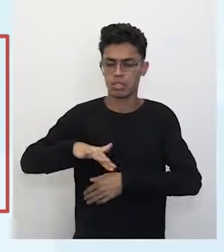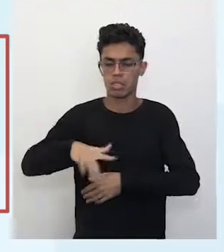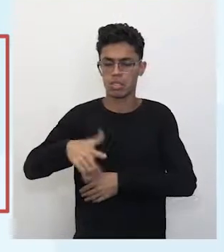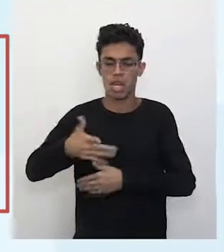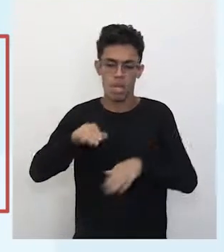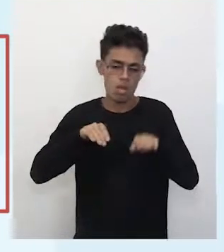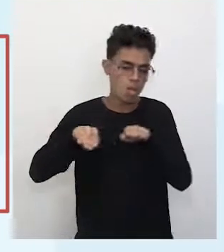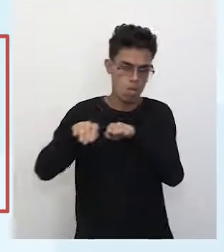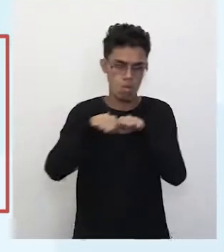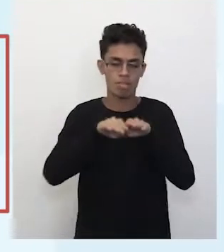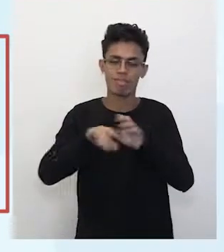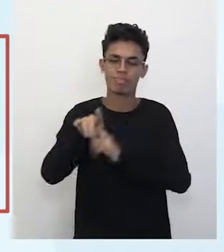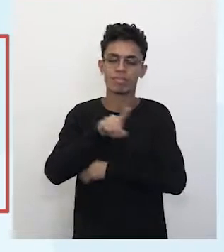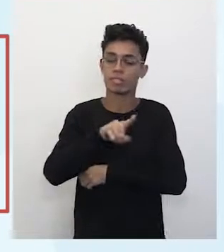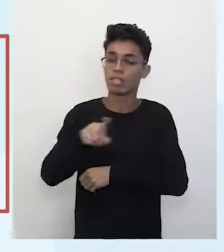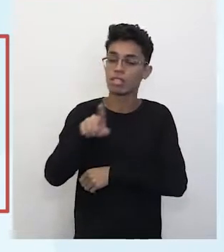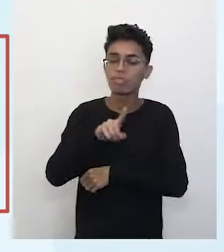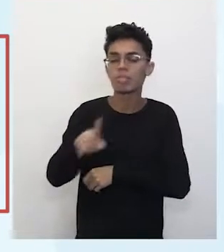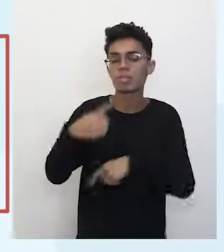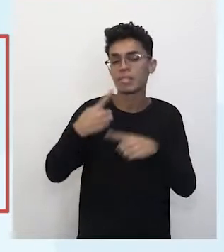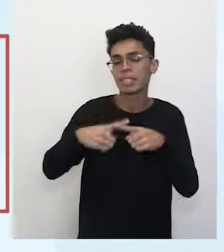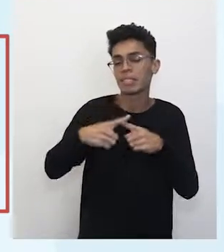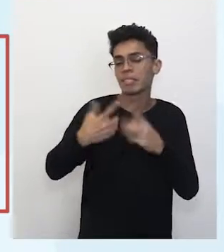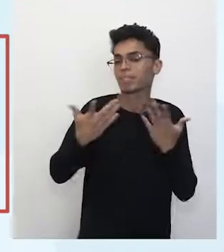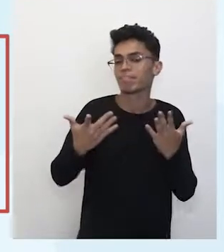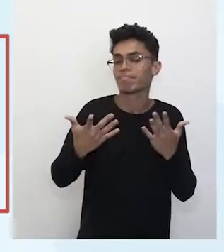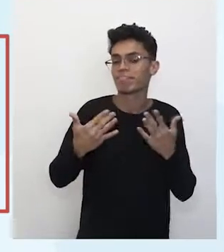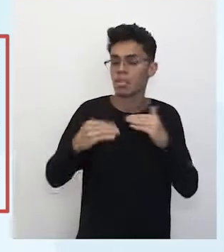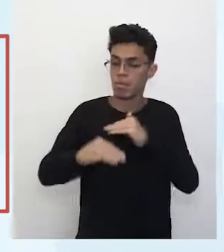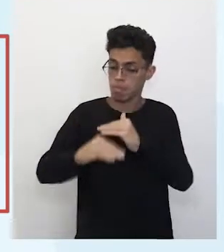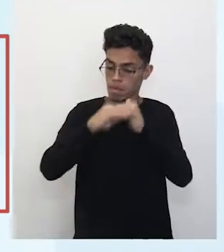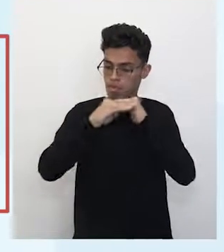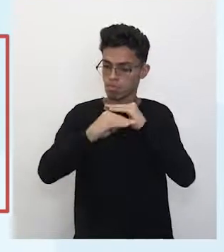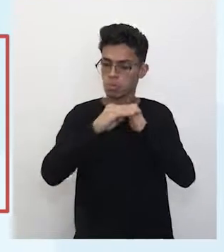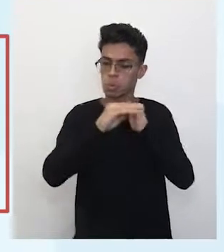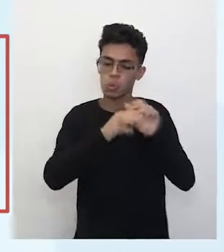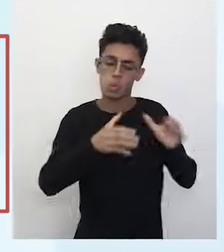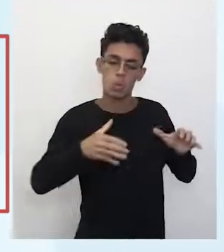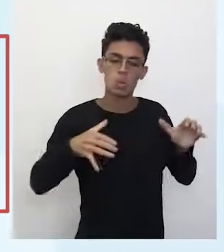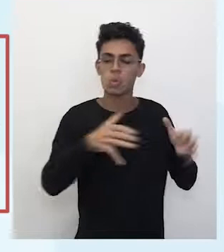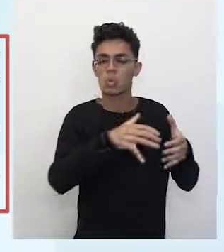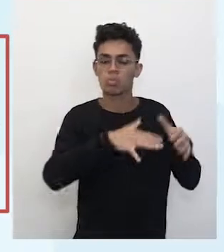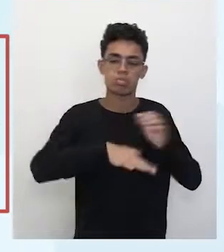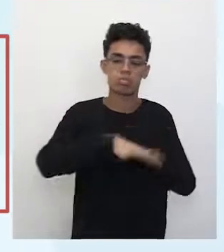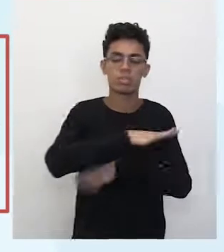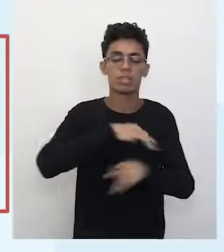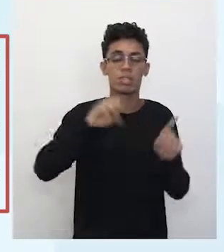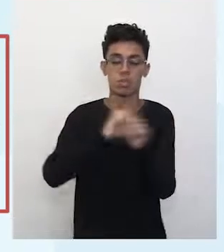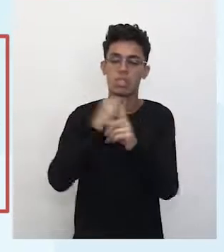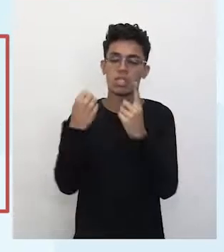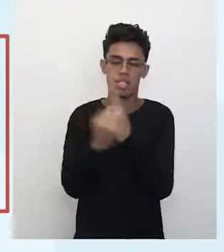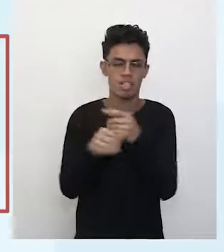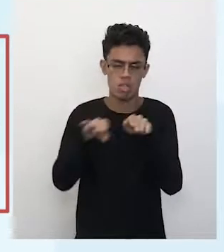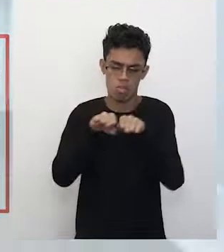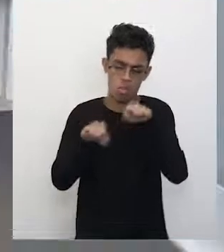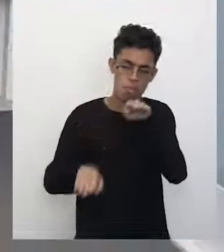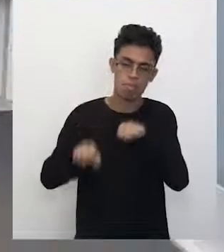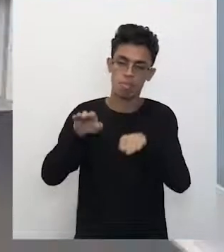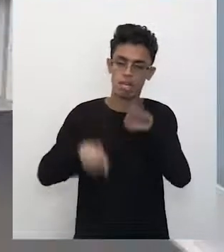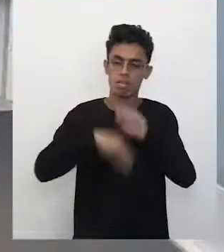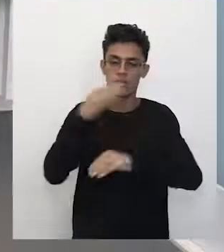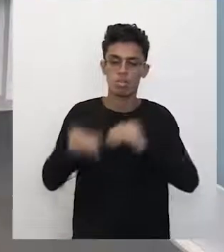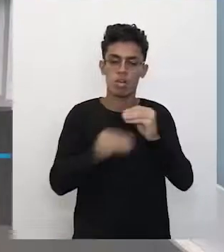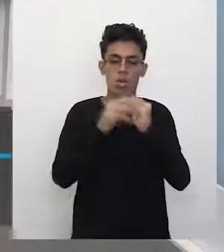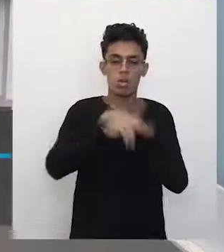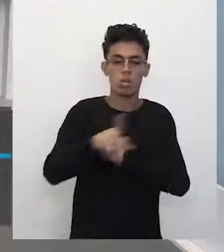para outros grupos dominantes, que são padrões, que são grupos hegemônicos dentro da sociedade. Eu só queria complementar que o